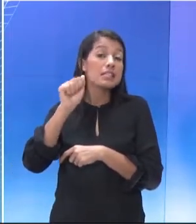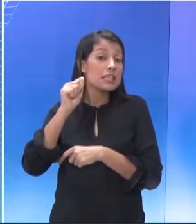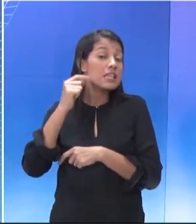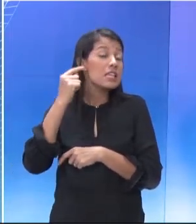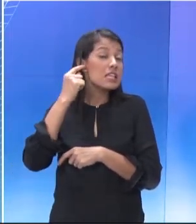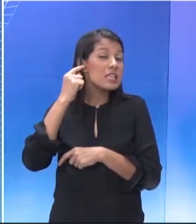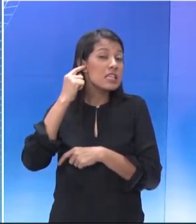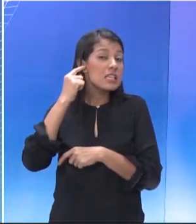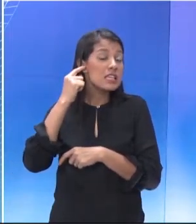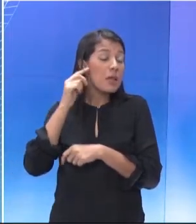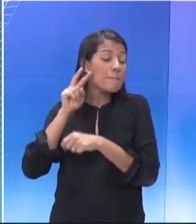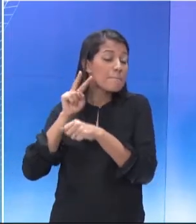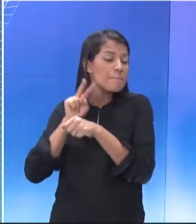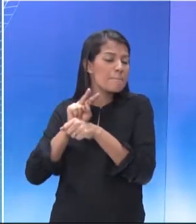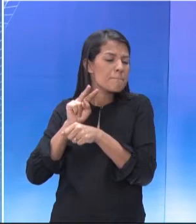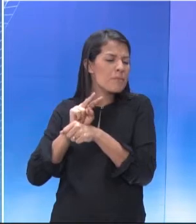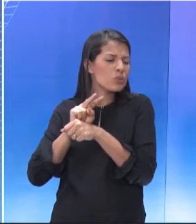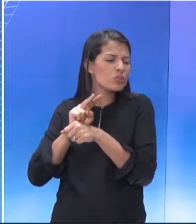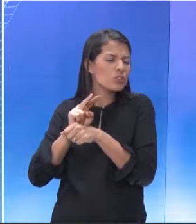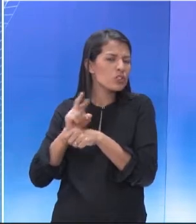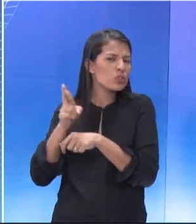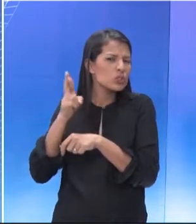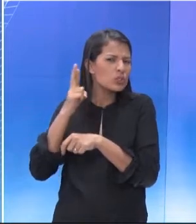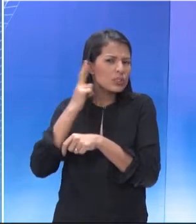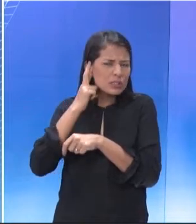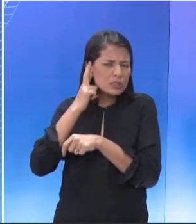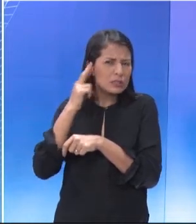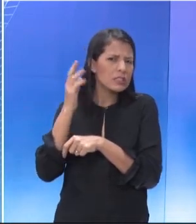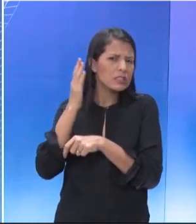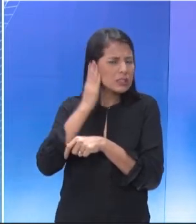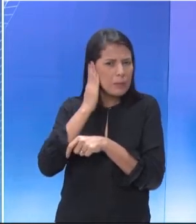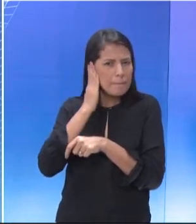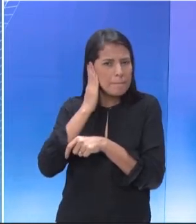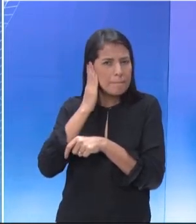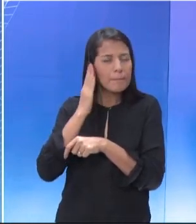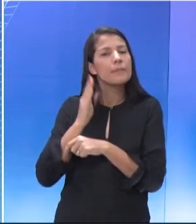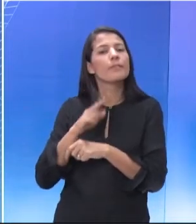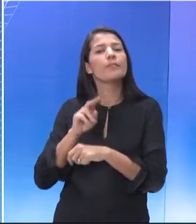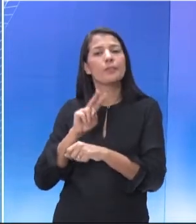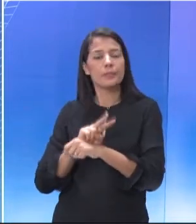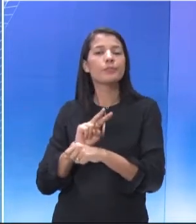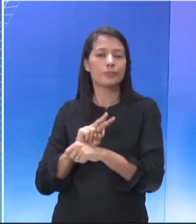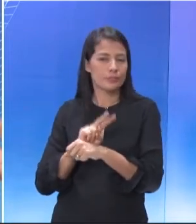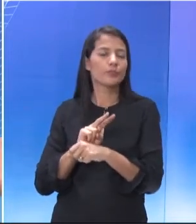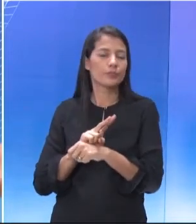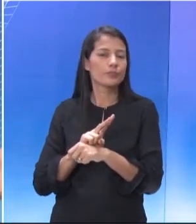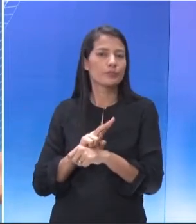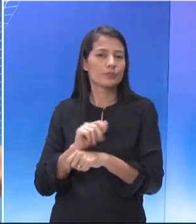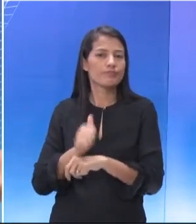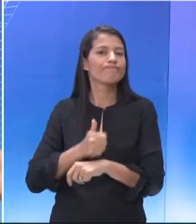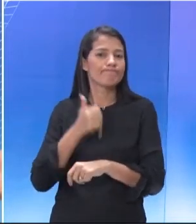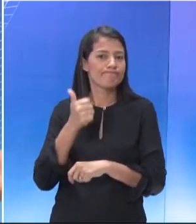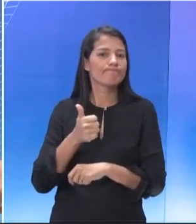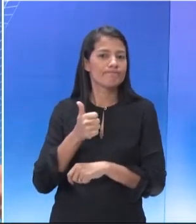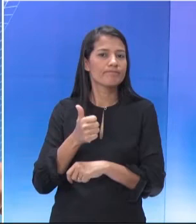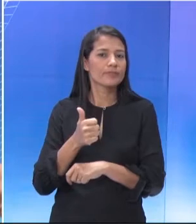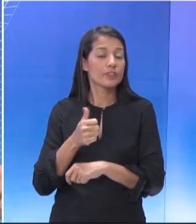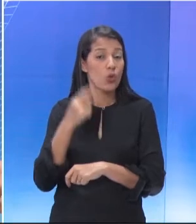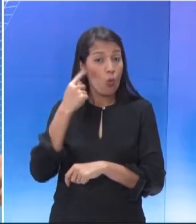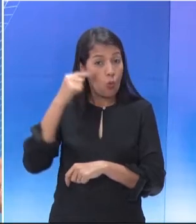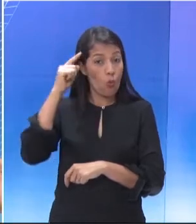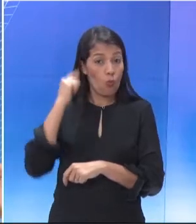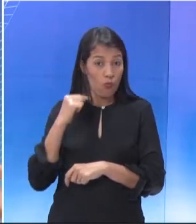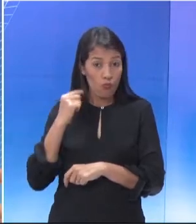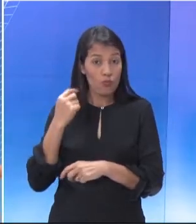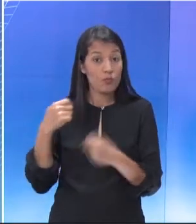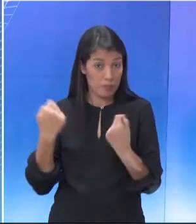num ambiente poluído, com mais partículas, maior é a produção da cera. Então em algum tempo seu ouvido pode produzir